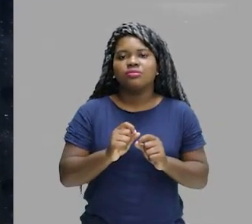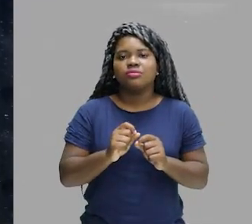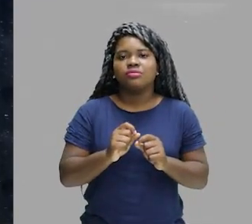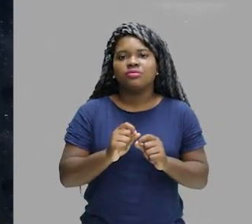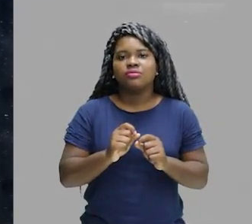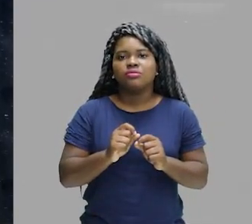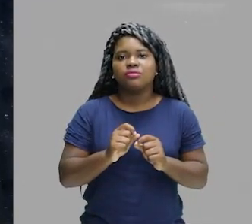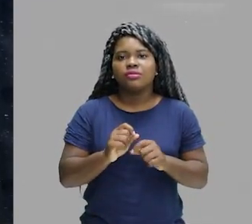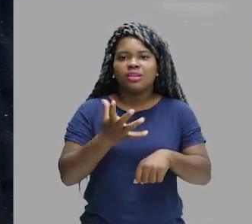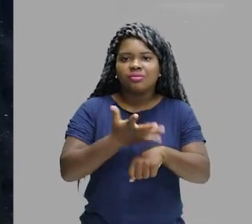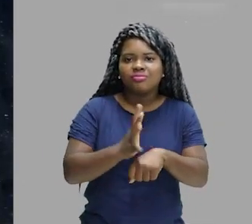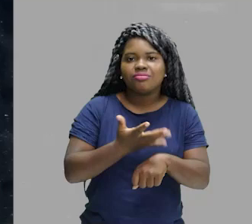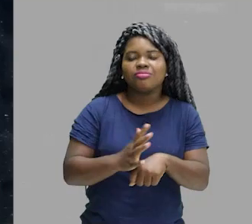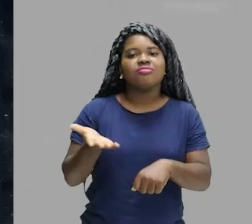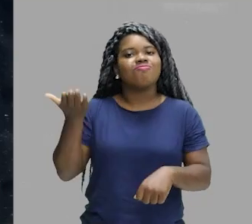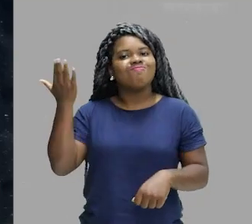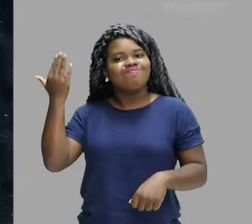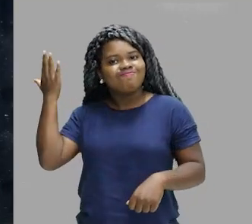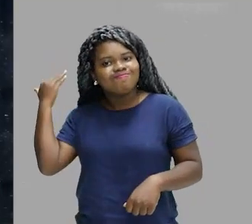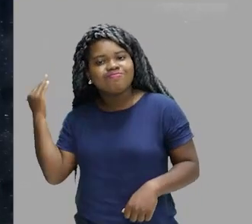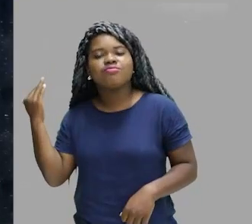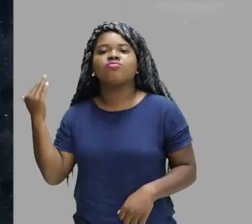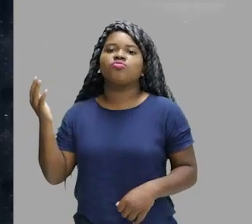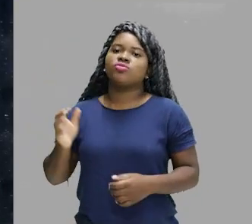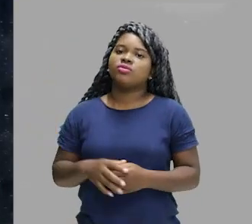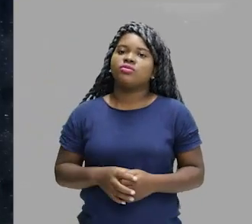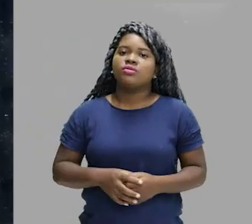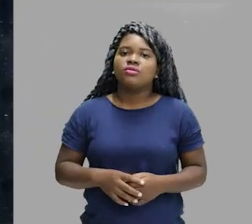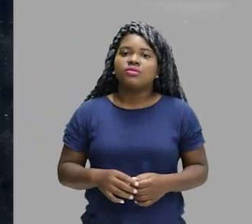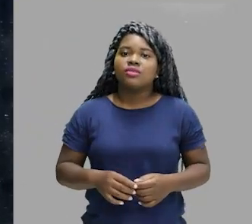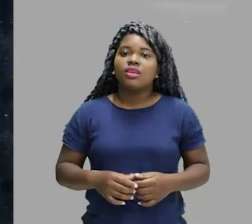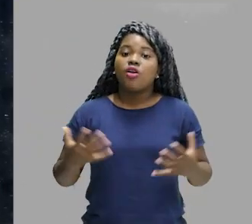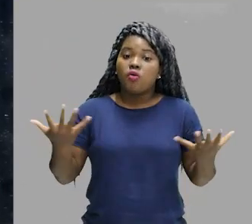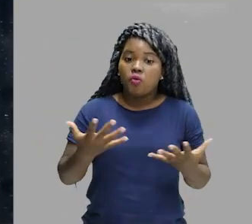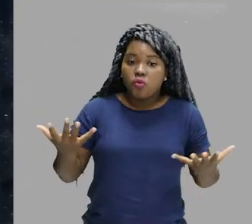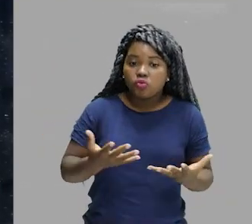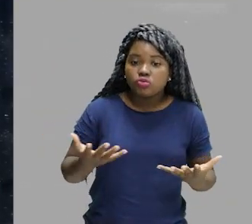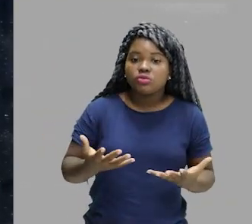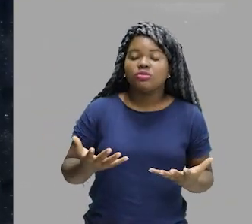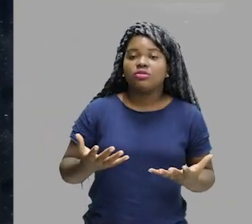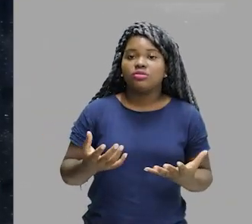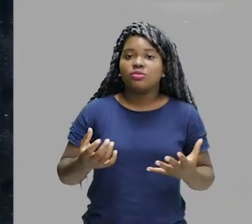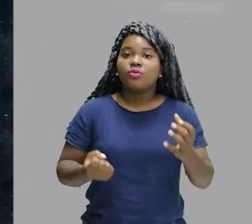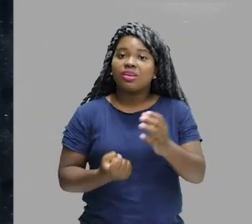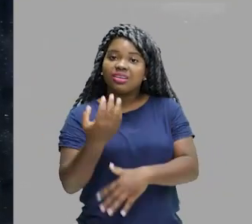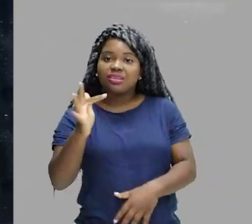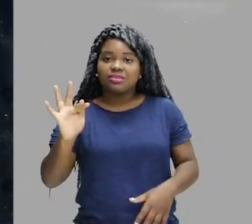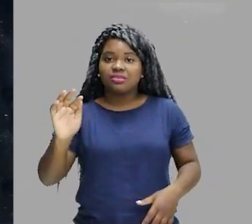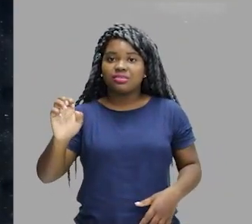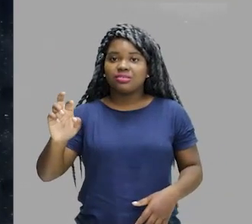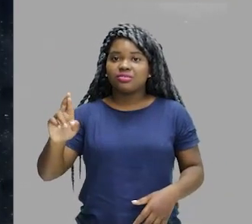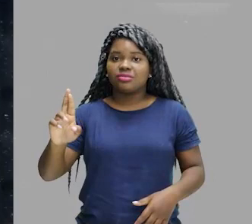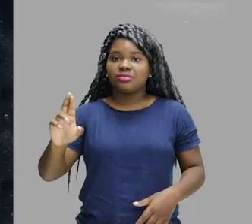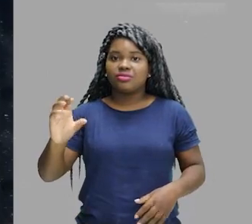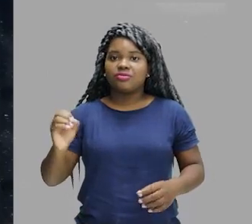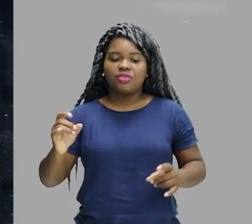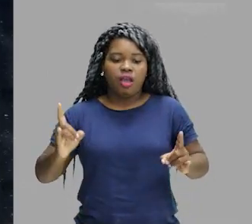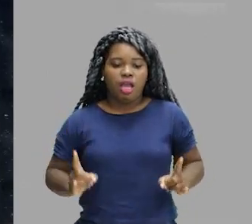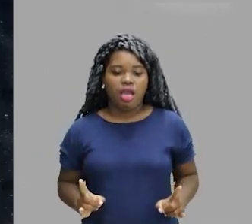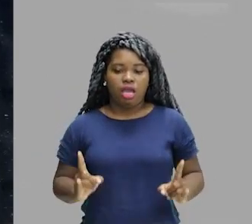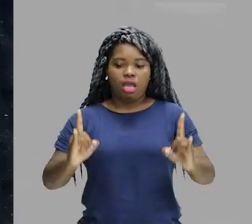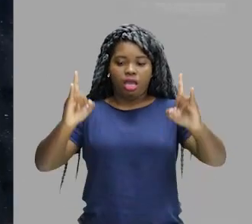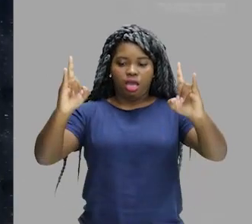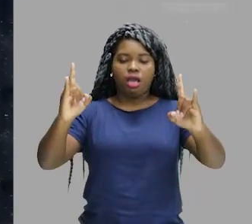do Renascimento, era impossível um prédio alcançar mais de 6 pavimentos. Já com o surgimento do ferro, erguia essa estrutura toda,